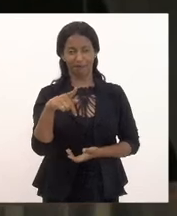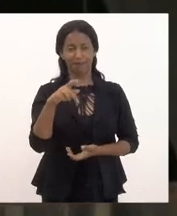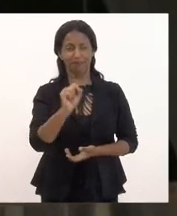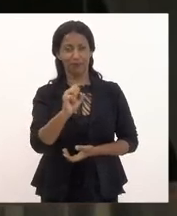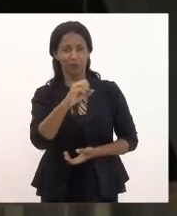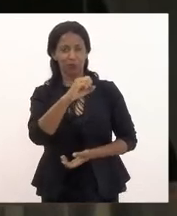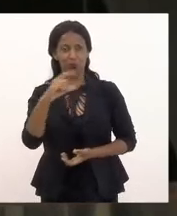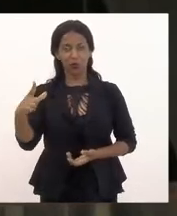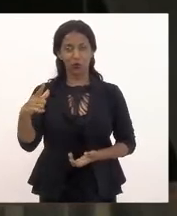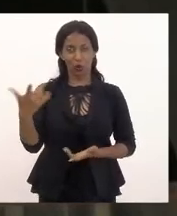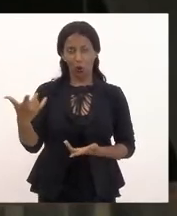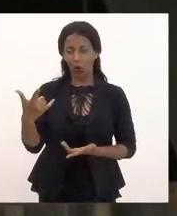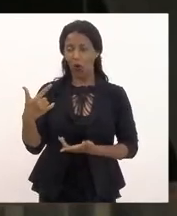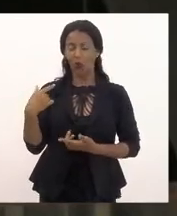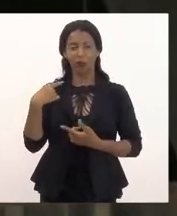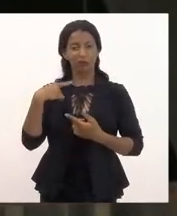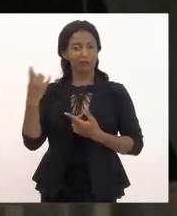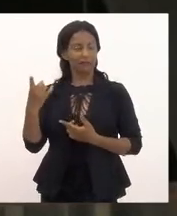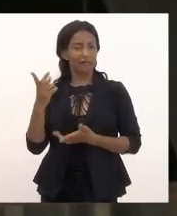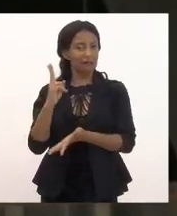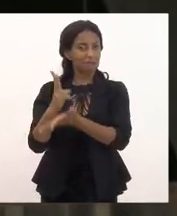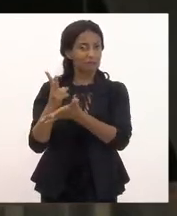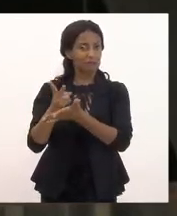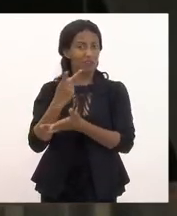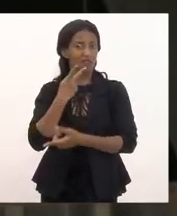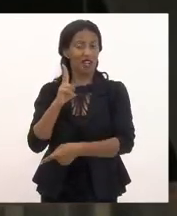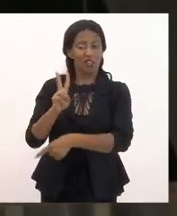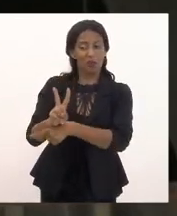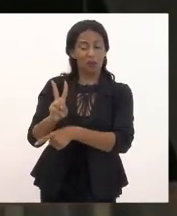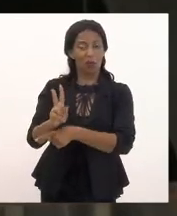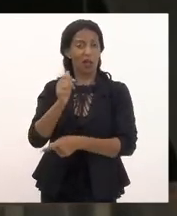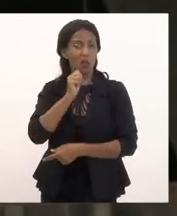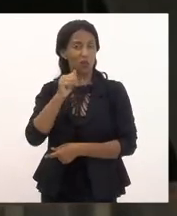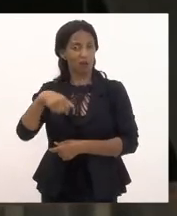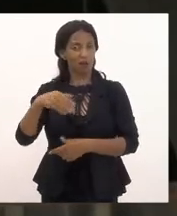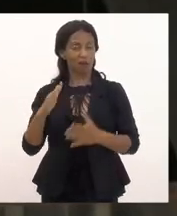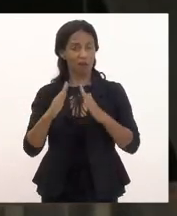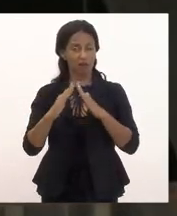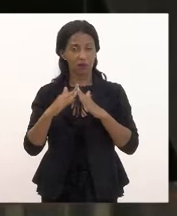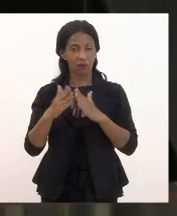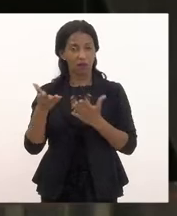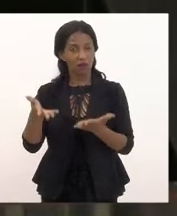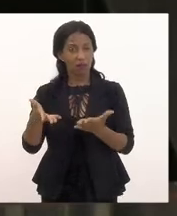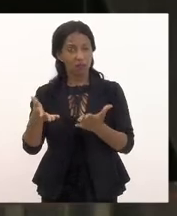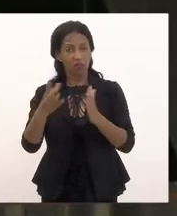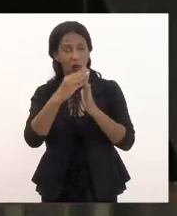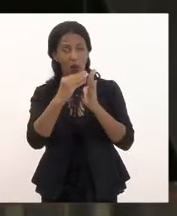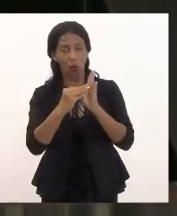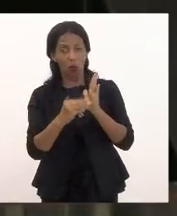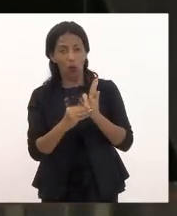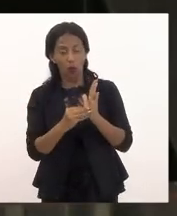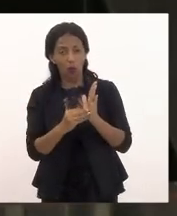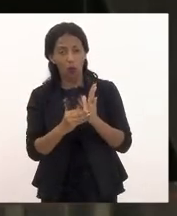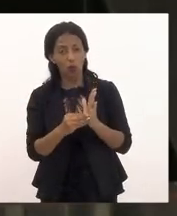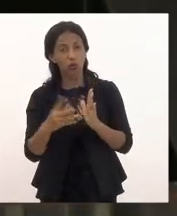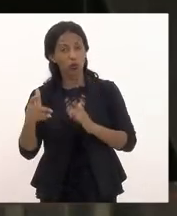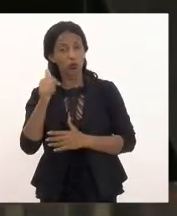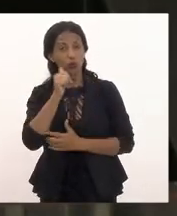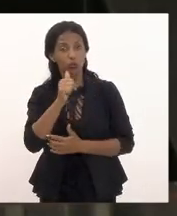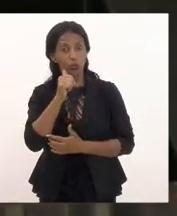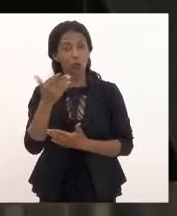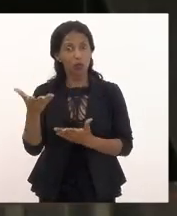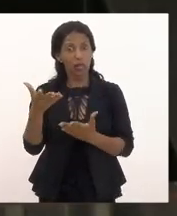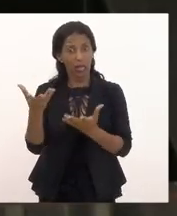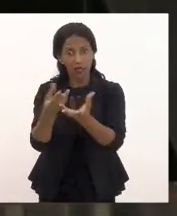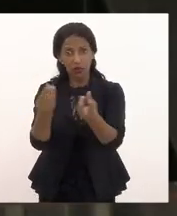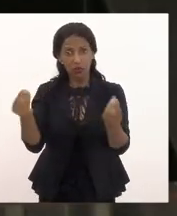que demagogicamente diz que defende as mulheres nessa casa e que é composto em sua maioria por mulheres,